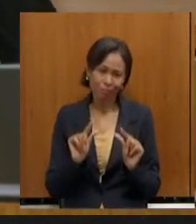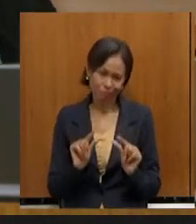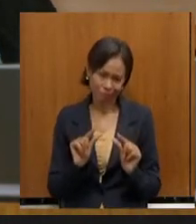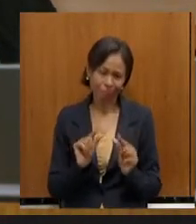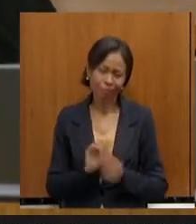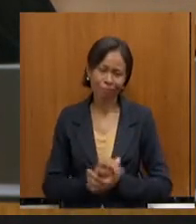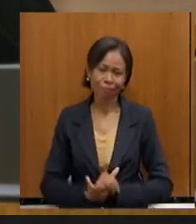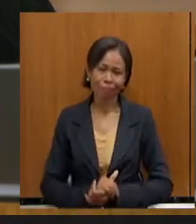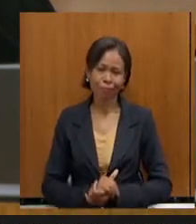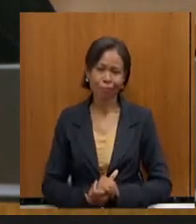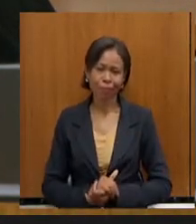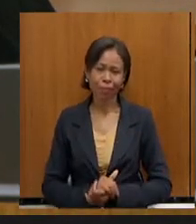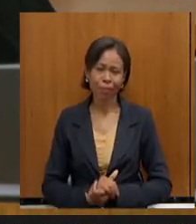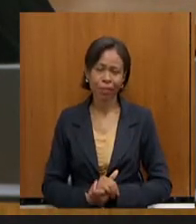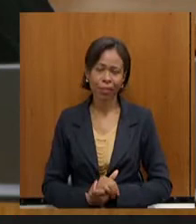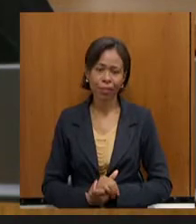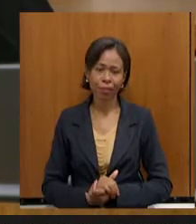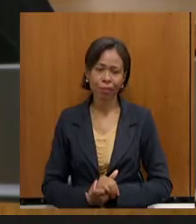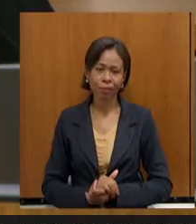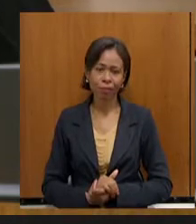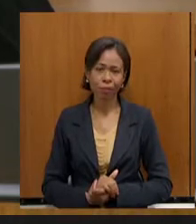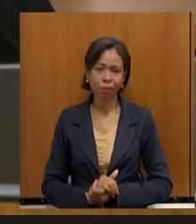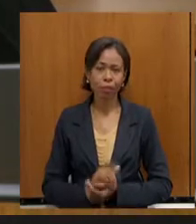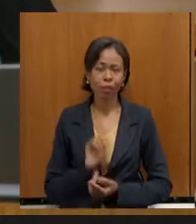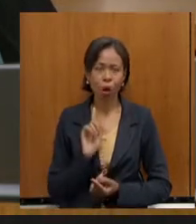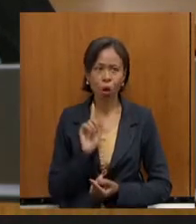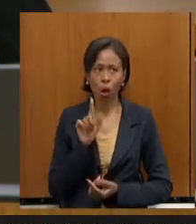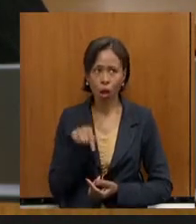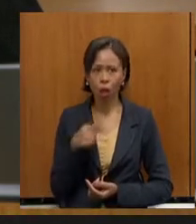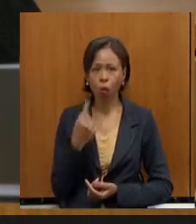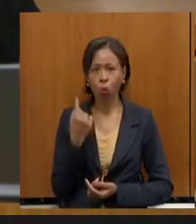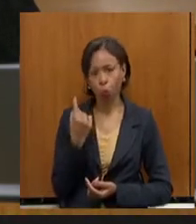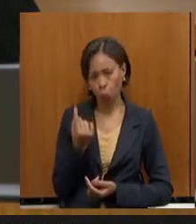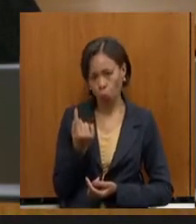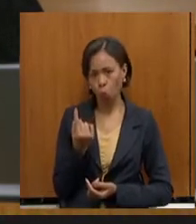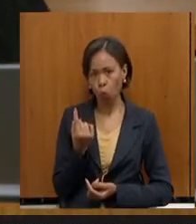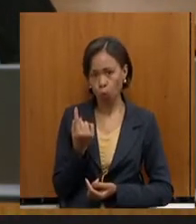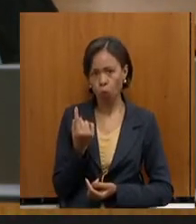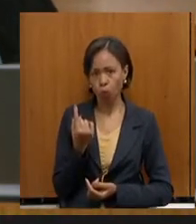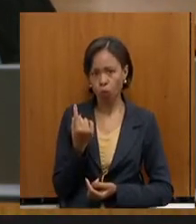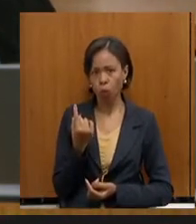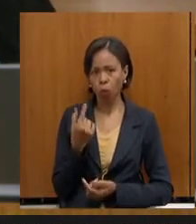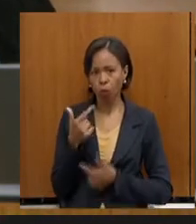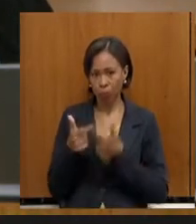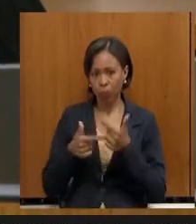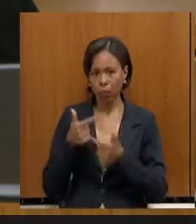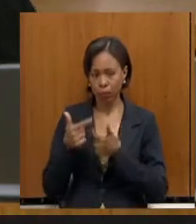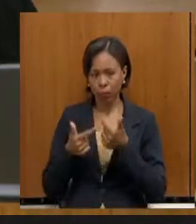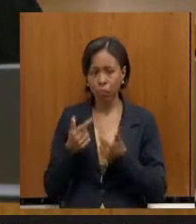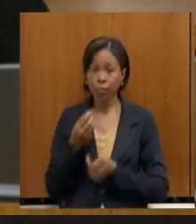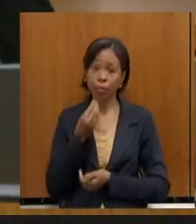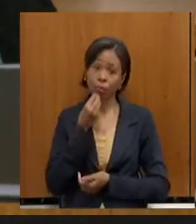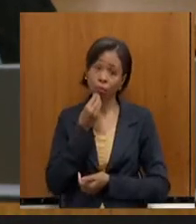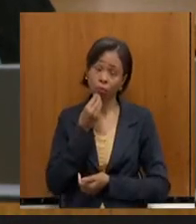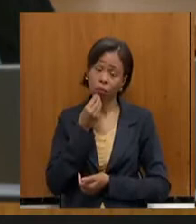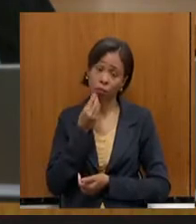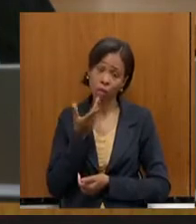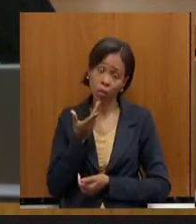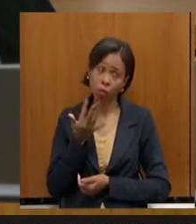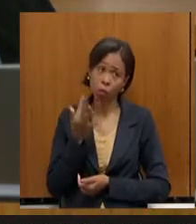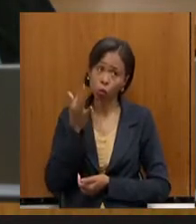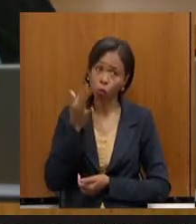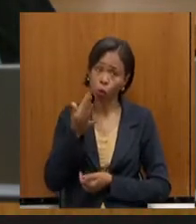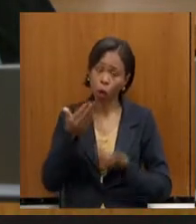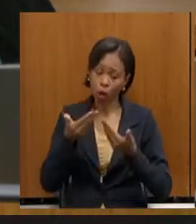população Então esse é um ponto que nós estamos trabalhando a gente tem uma expectativa de reabertura